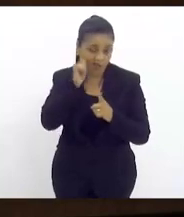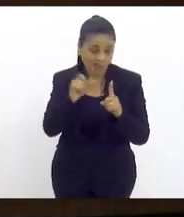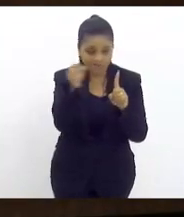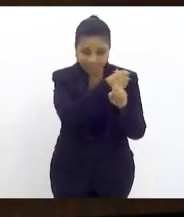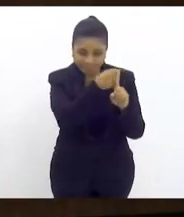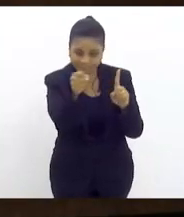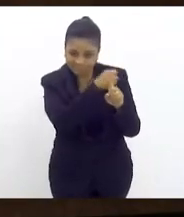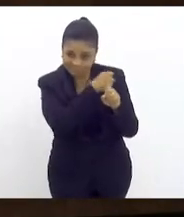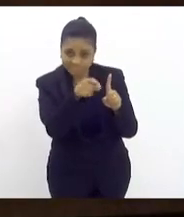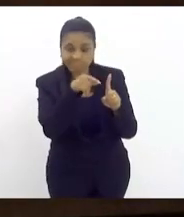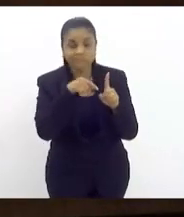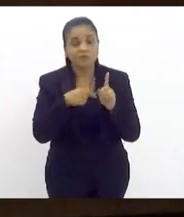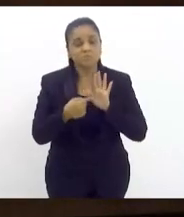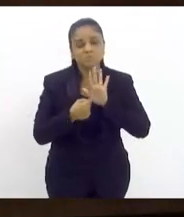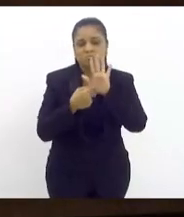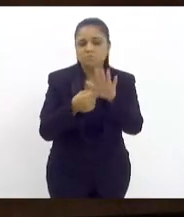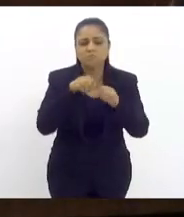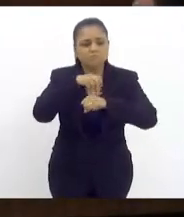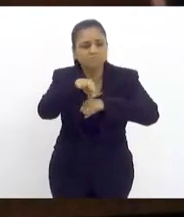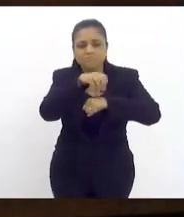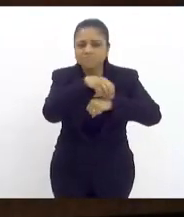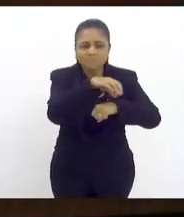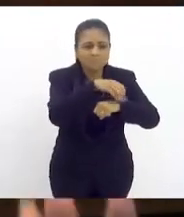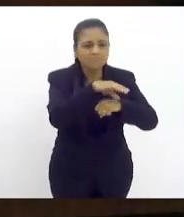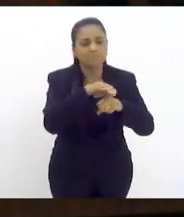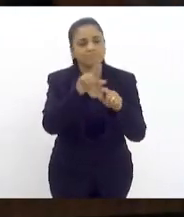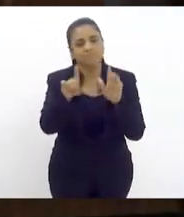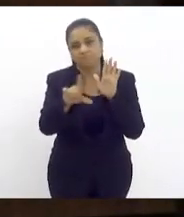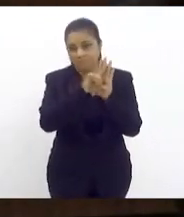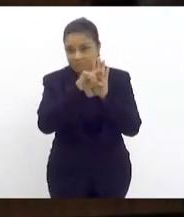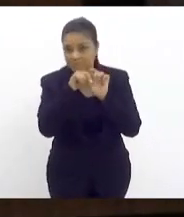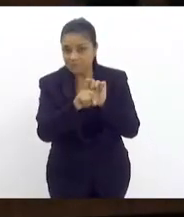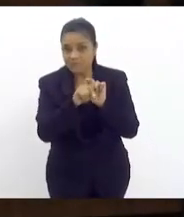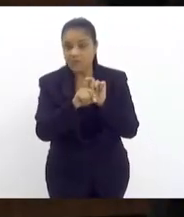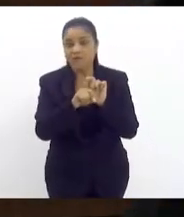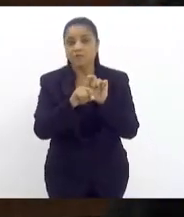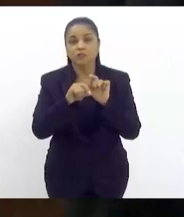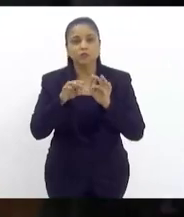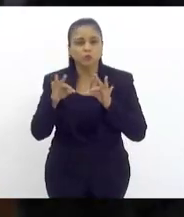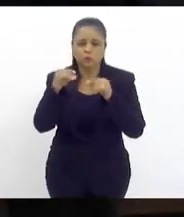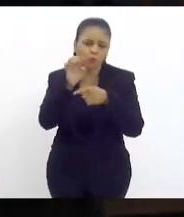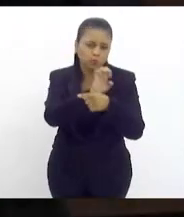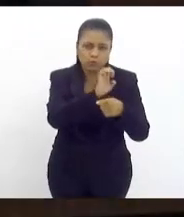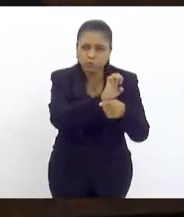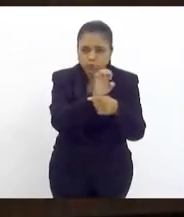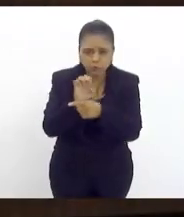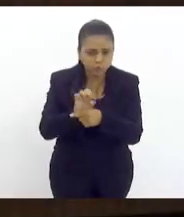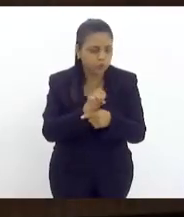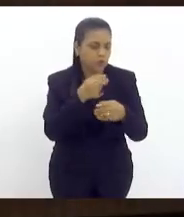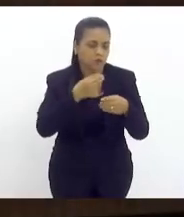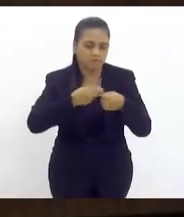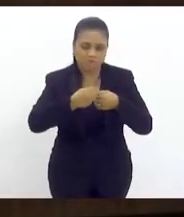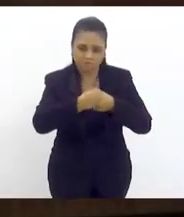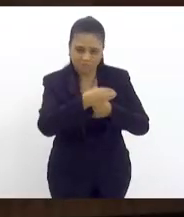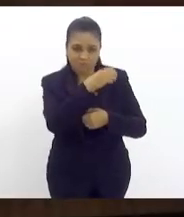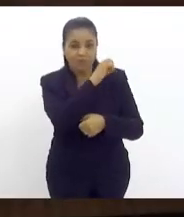fizemos diversas indicações legislativas. Fizemos por todo o estado para que a gente tivesse